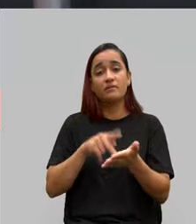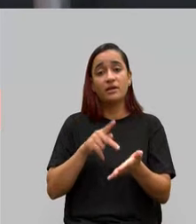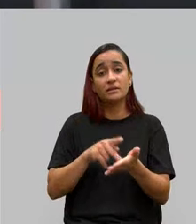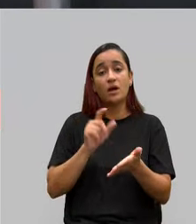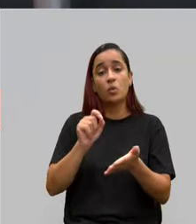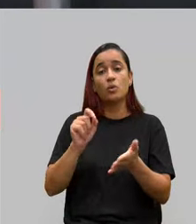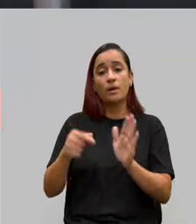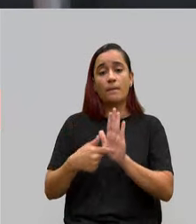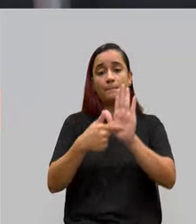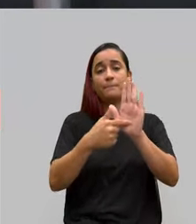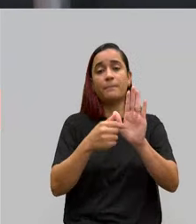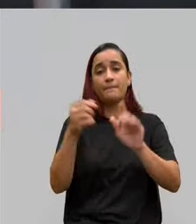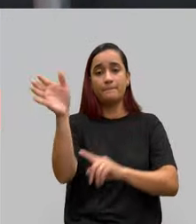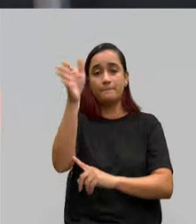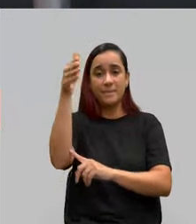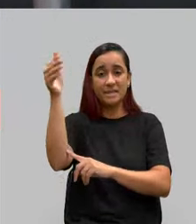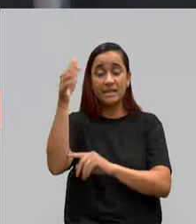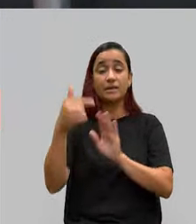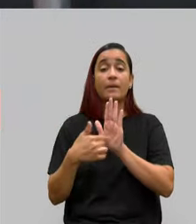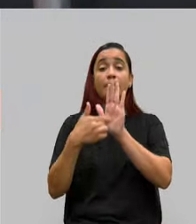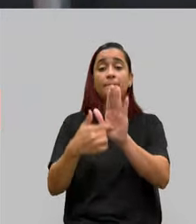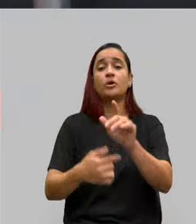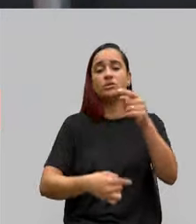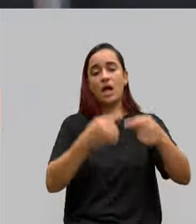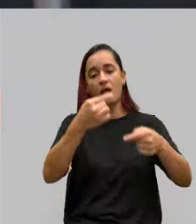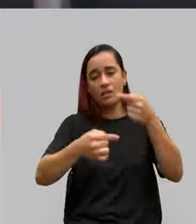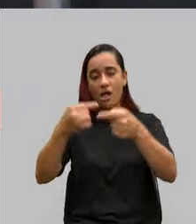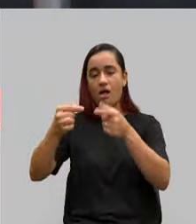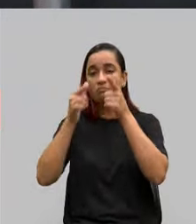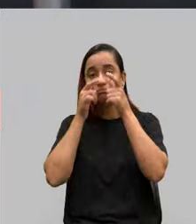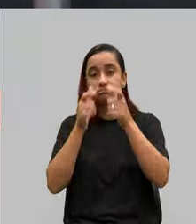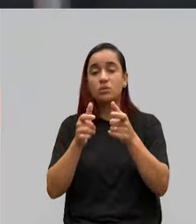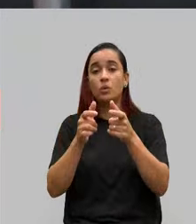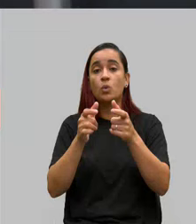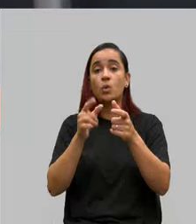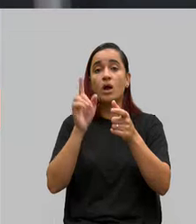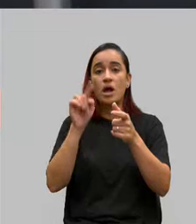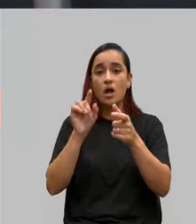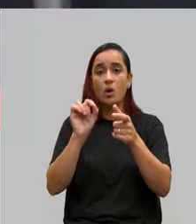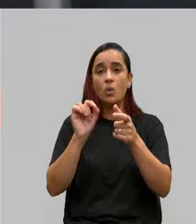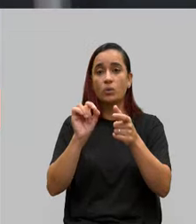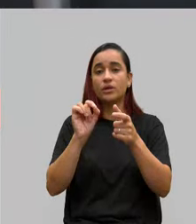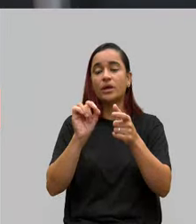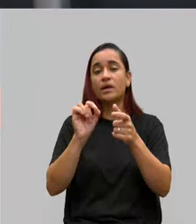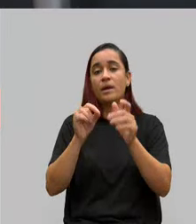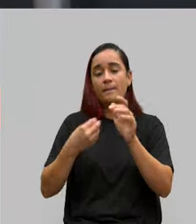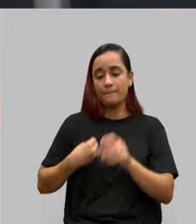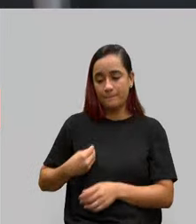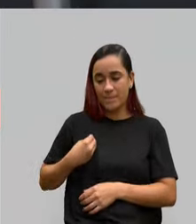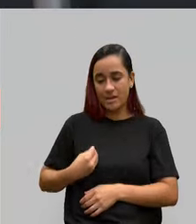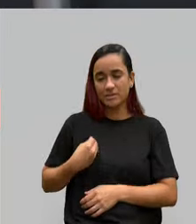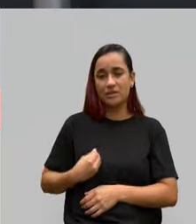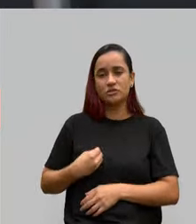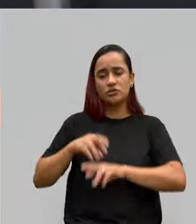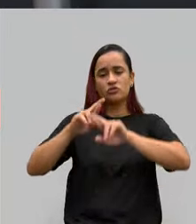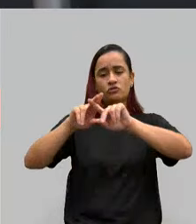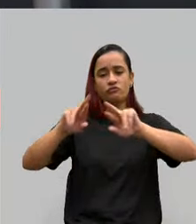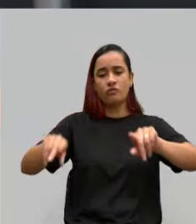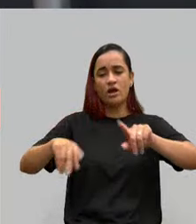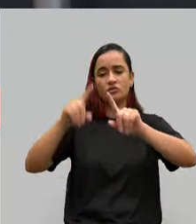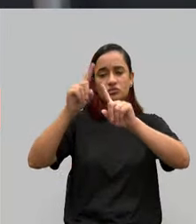bandeira interessa essa discussão ela está presente de diversas formas nesse debate aqui